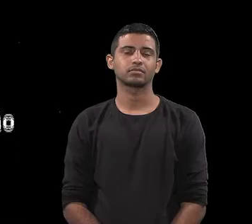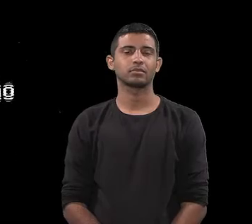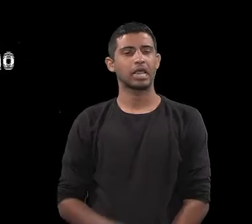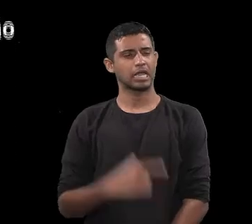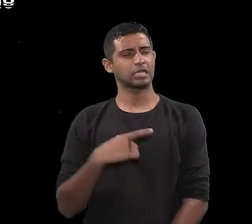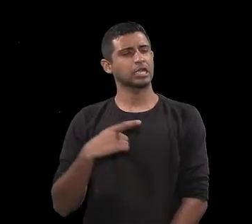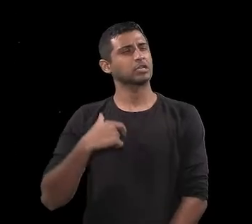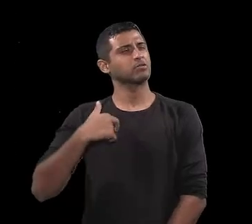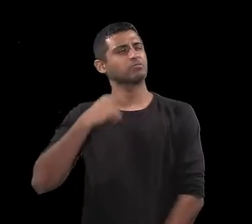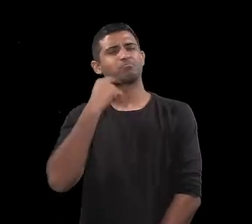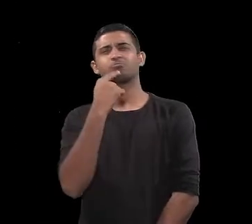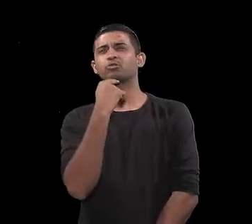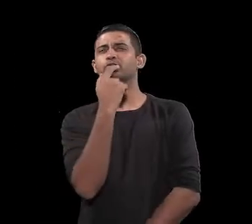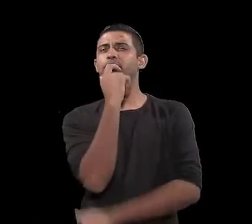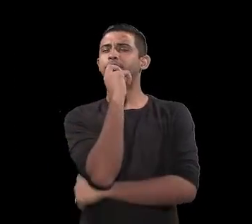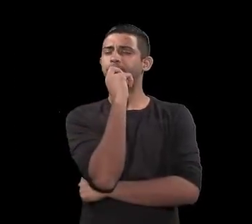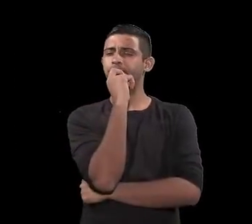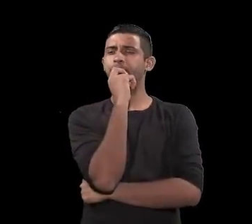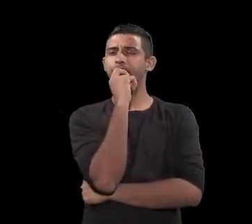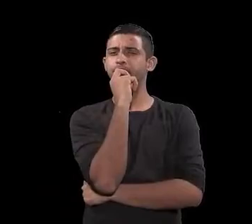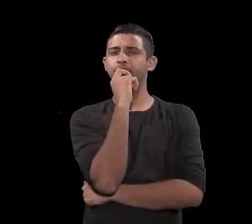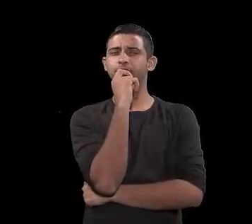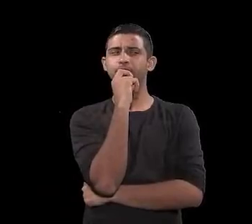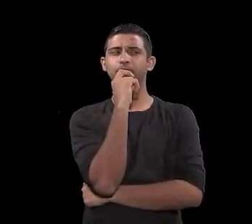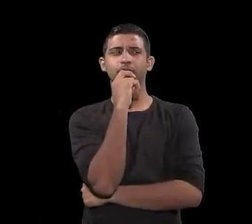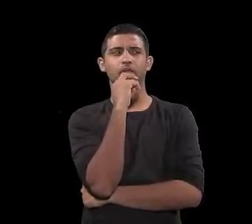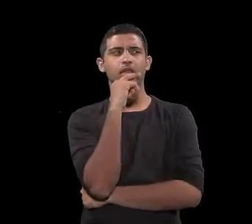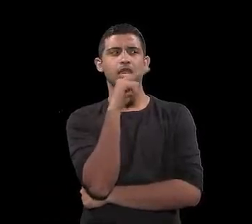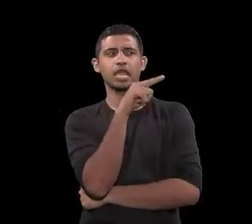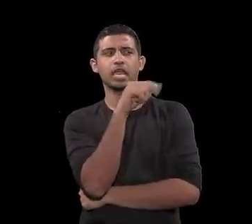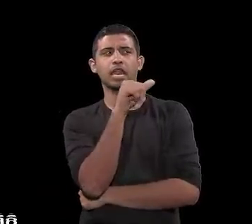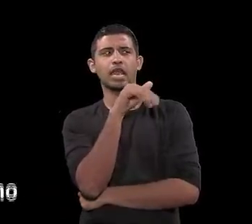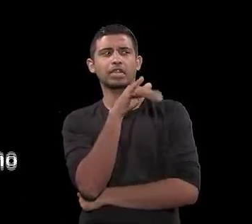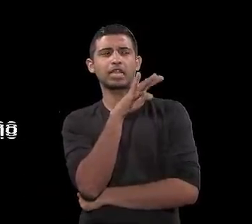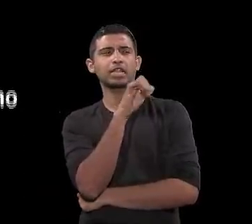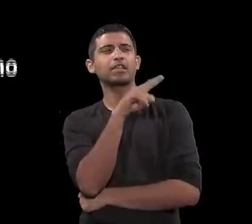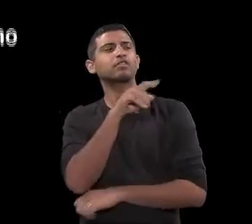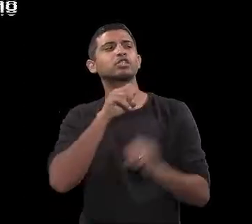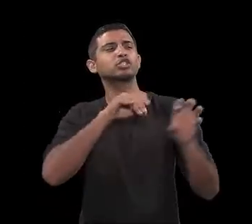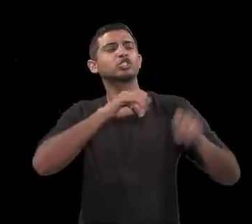Tenho cá as minhas dúvidas. Quem te ensinou a nadar,